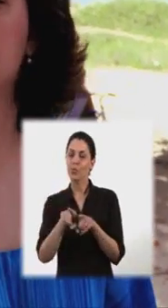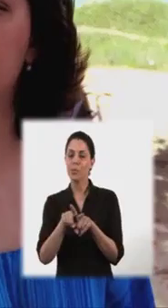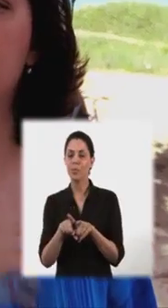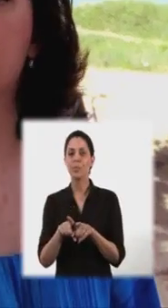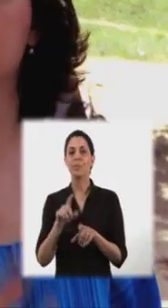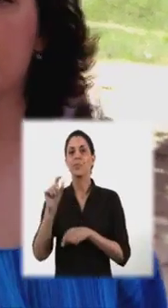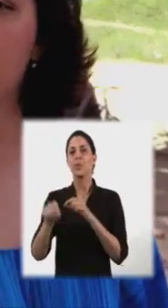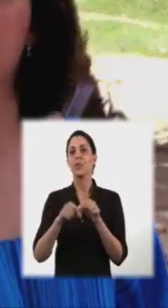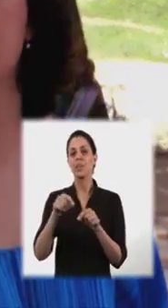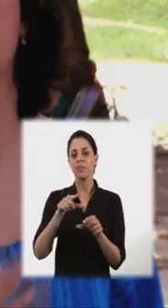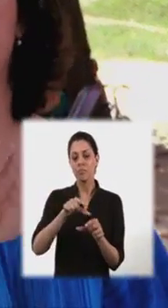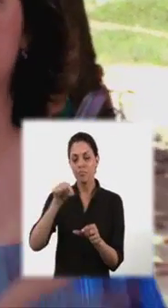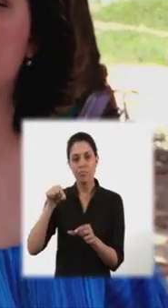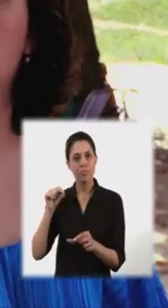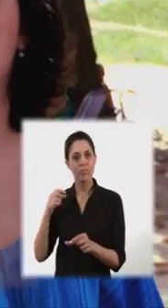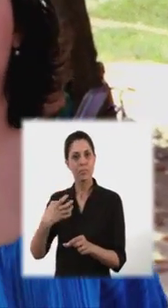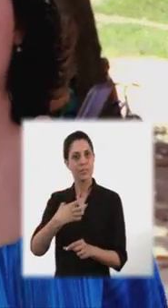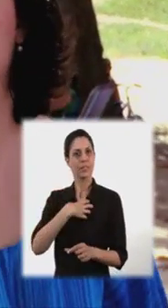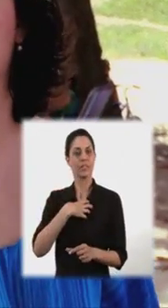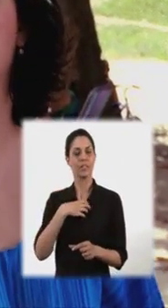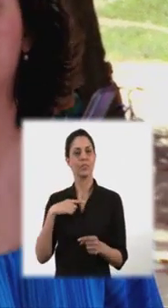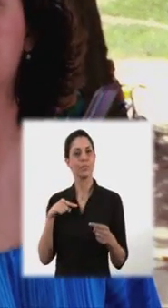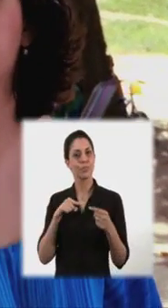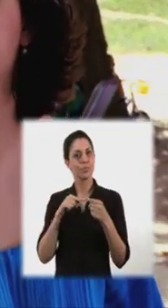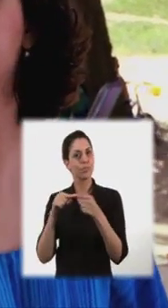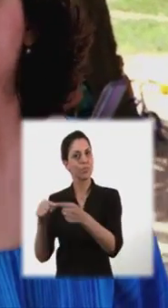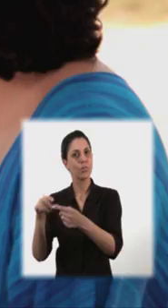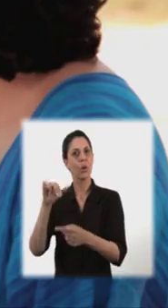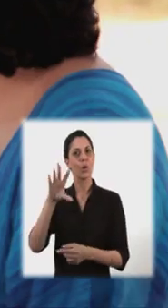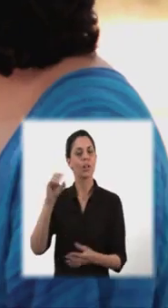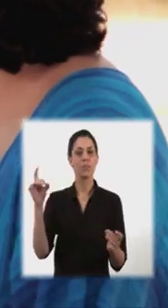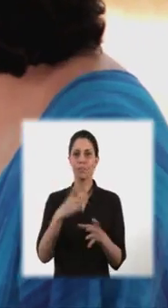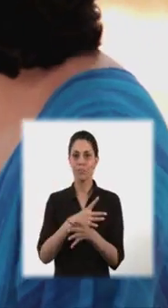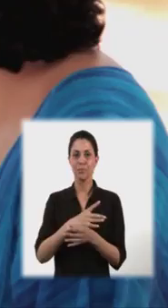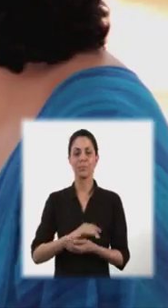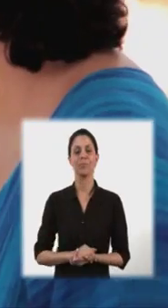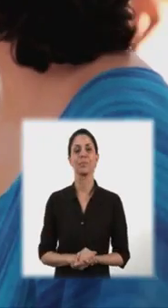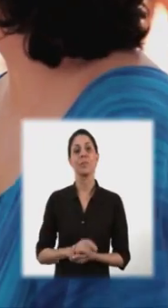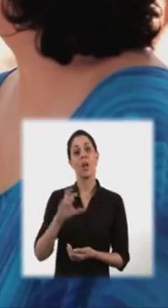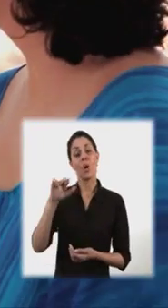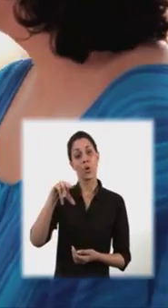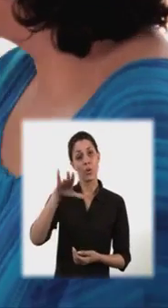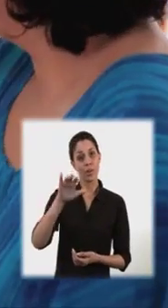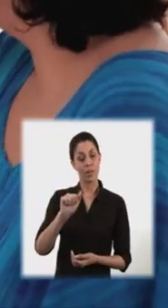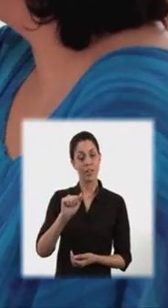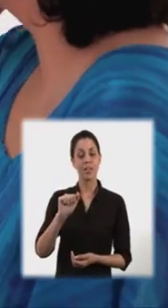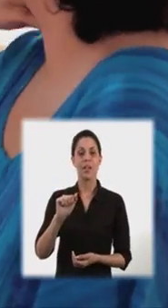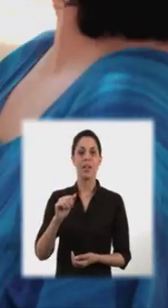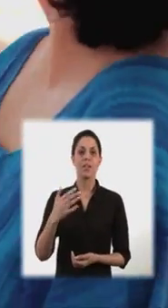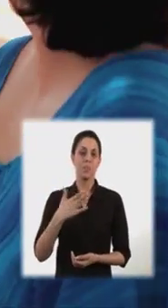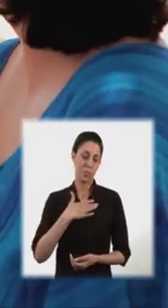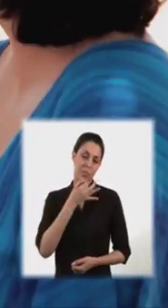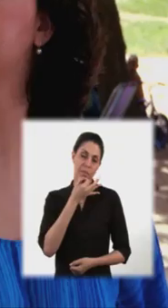que você vê e percebe que fazem de uma crônica uma crônica? A crônica, na minha concepção, é um tipo